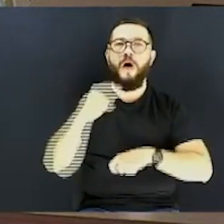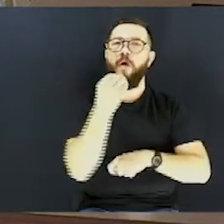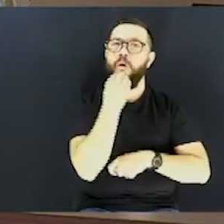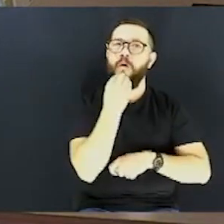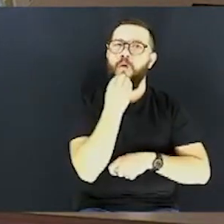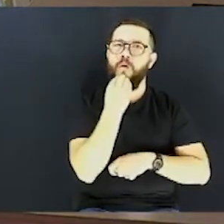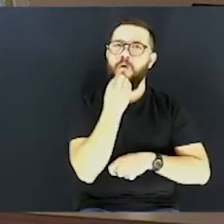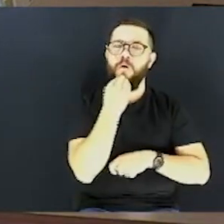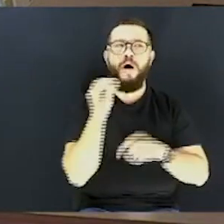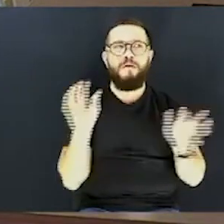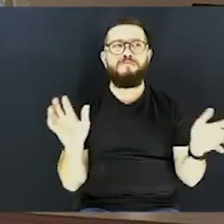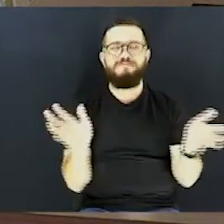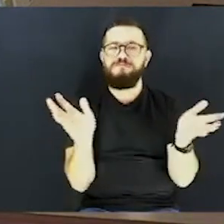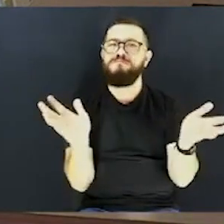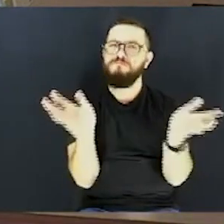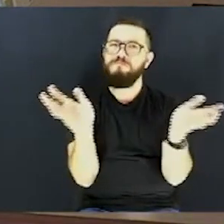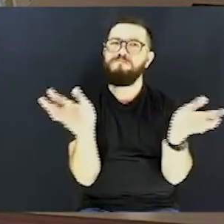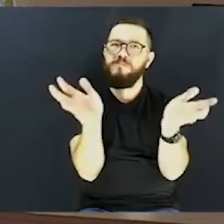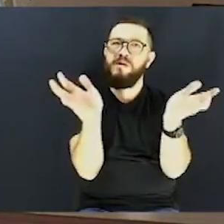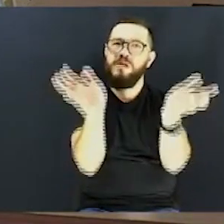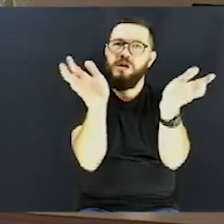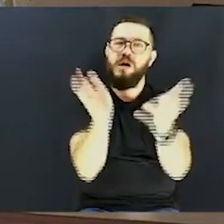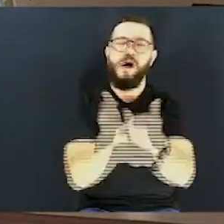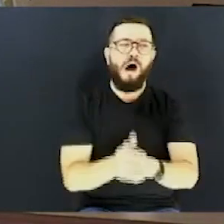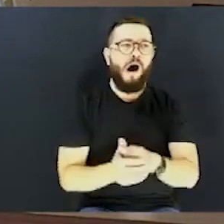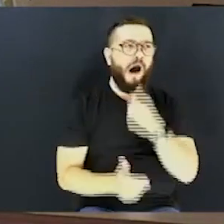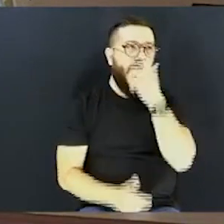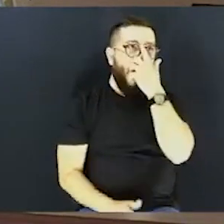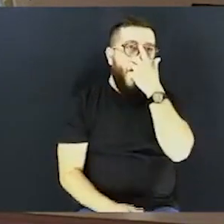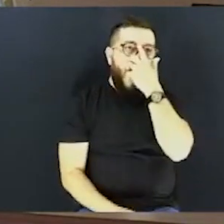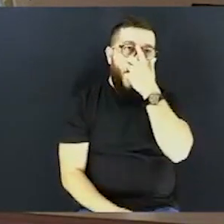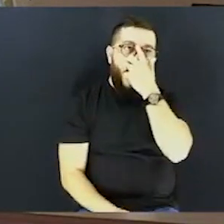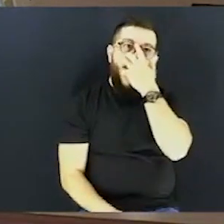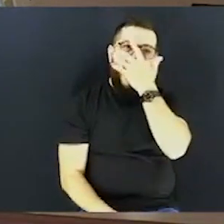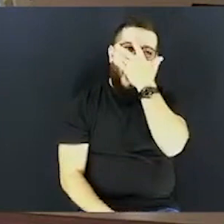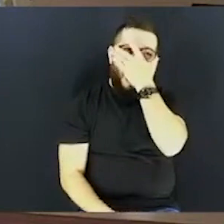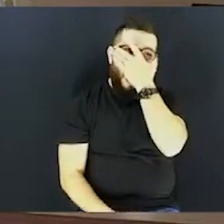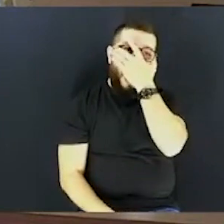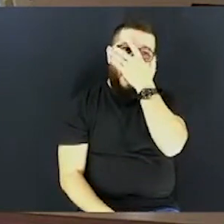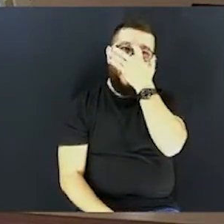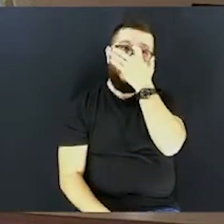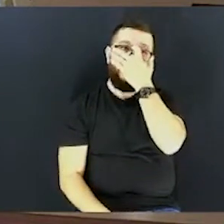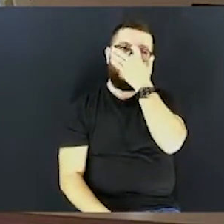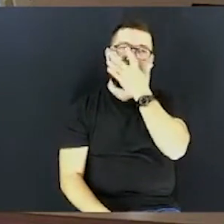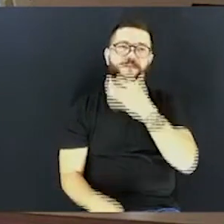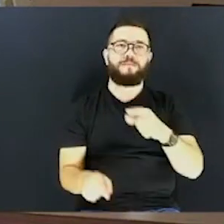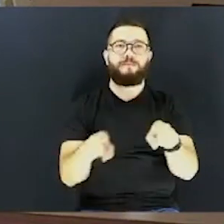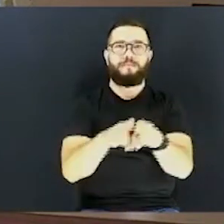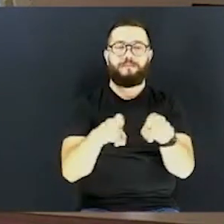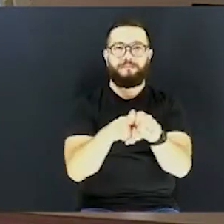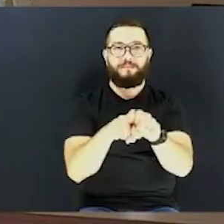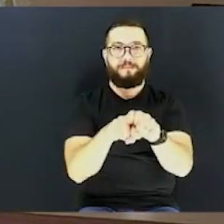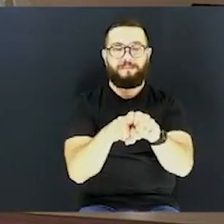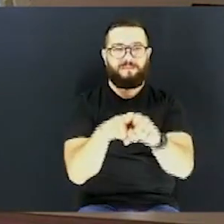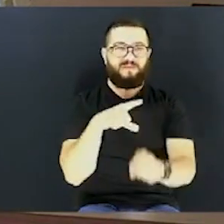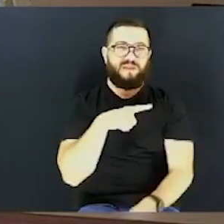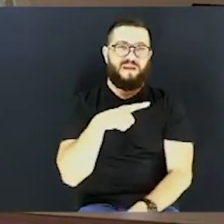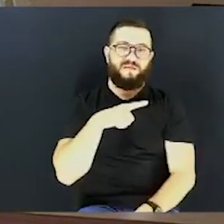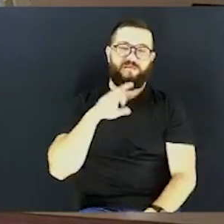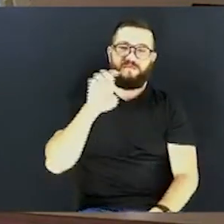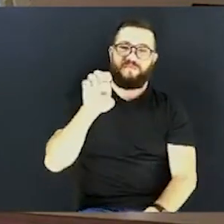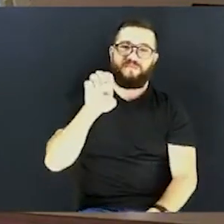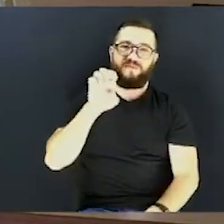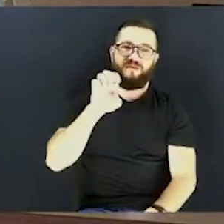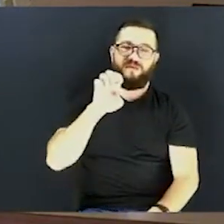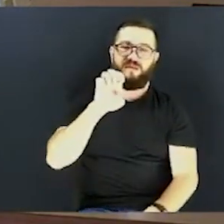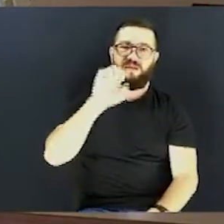atender mais crianças. Então, foi um pedido que foi atendido. Também quero destacar, ainda no eixo 1, a permanência nas escolas e